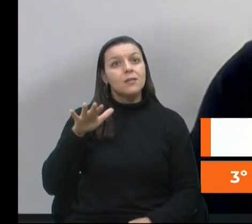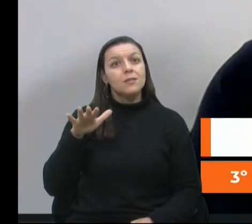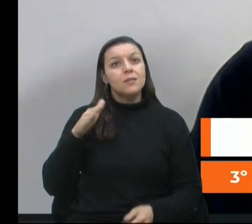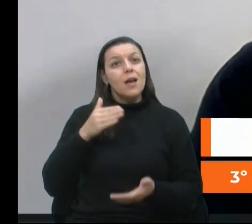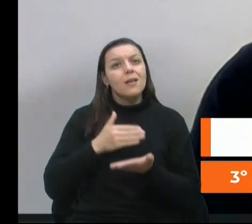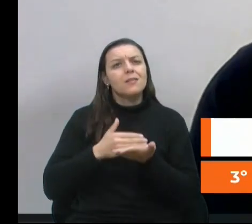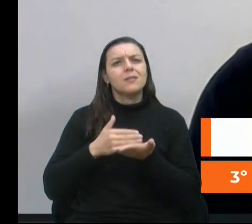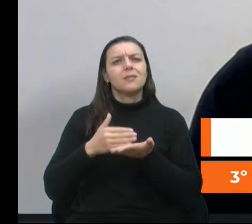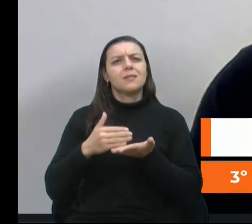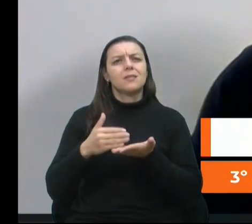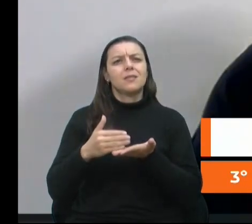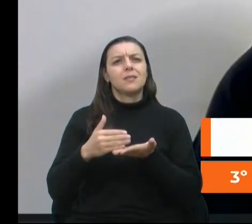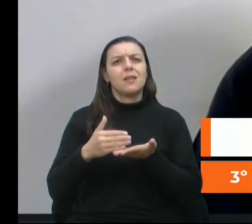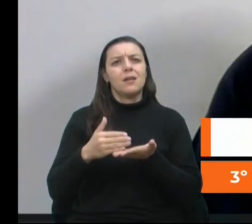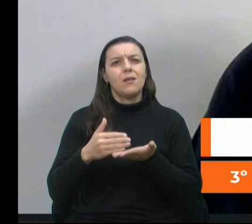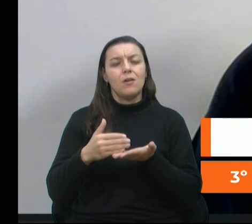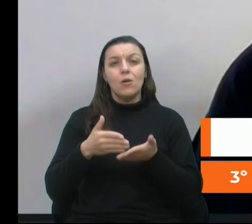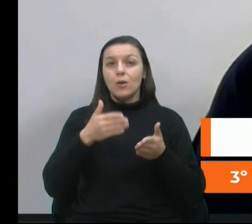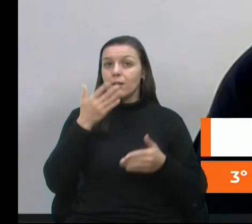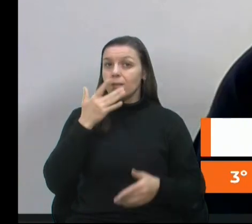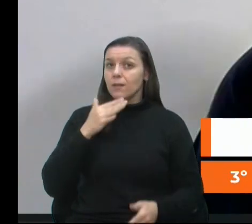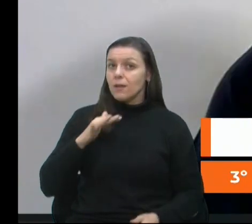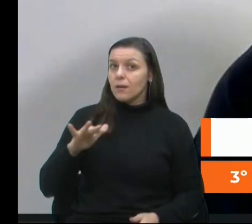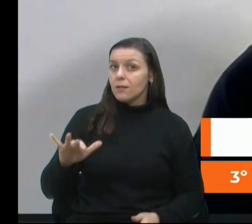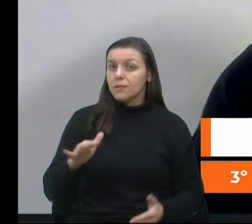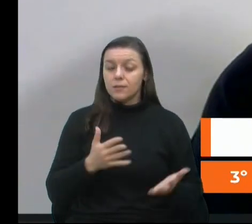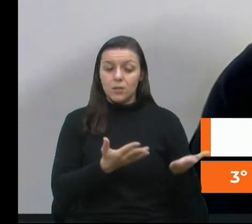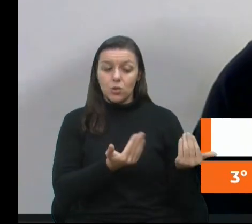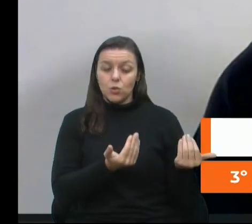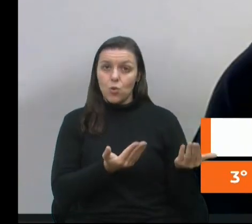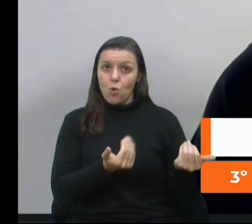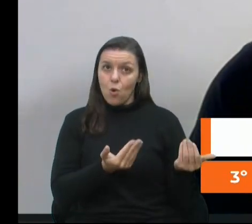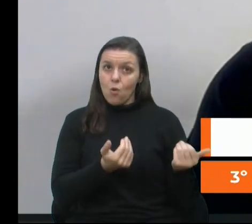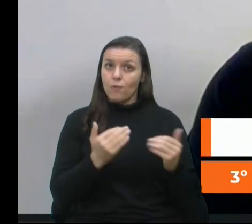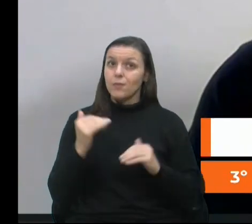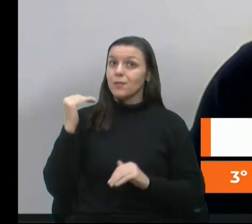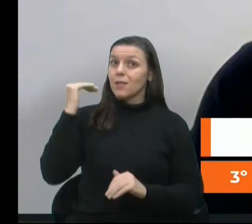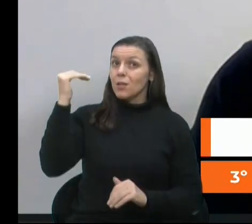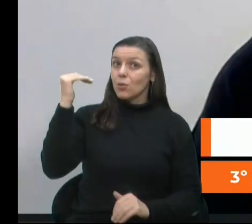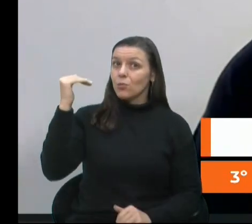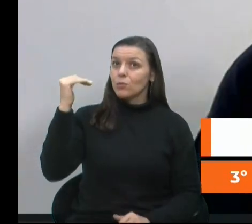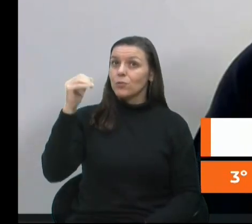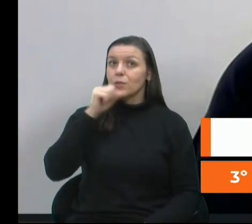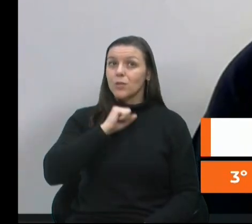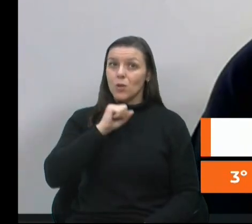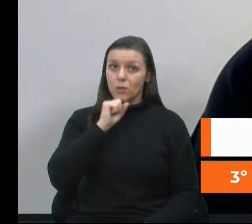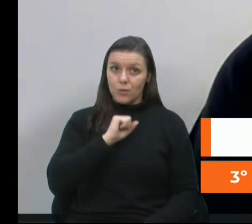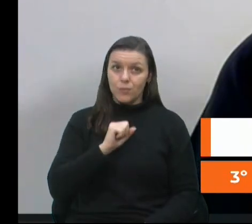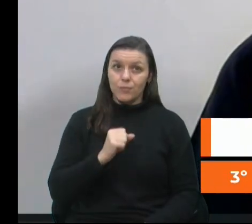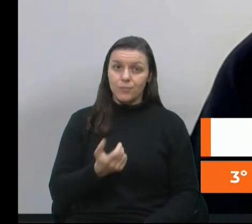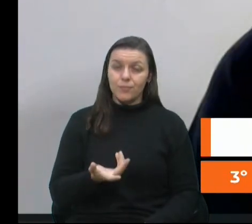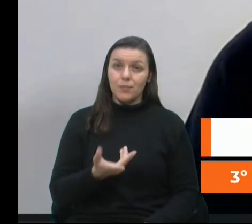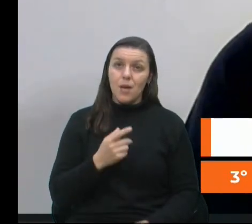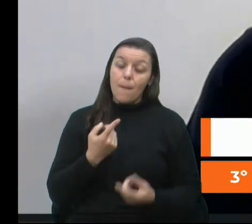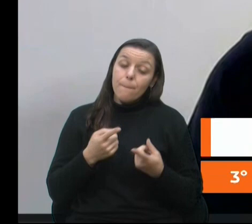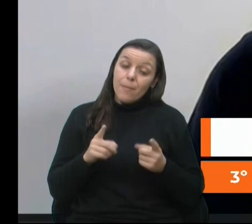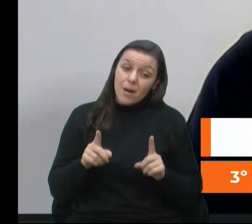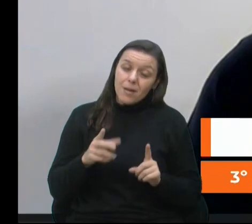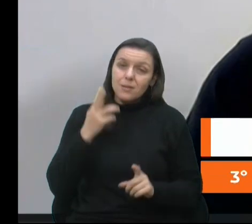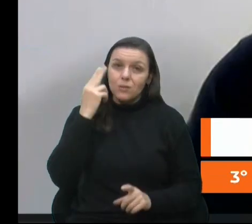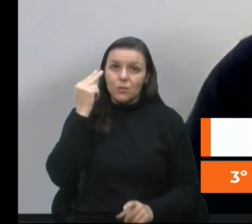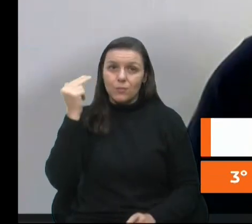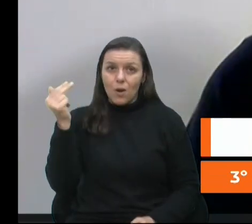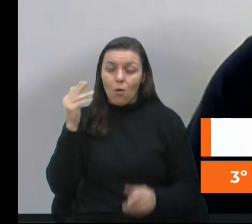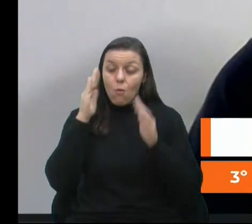embrionária, em crianças, em adolescentes, em adultos e em idosos. Mas, naturalmente,